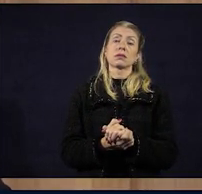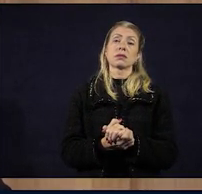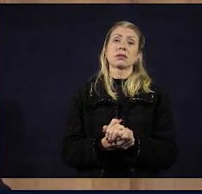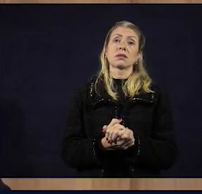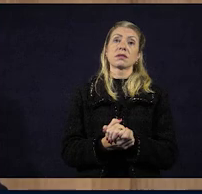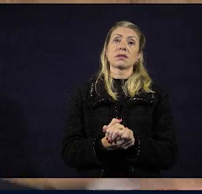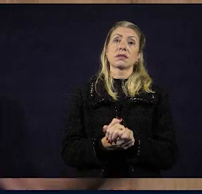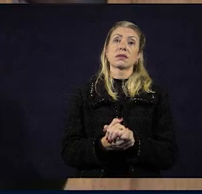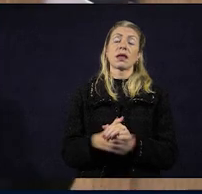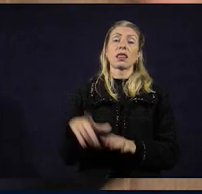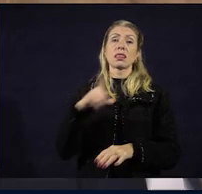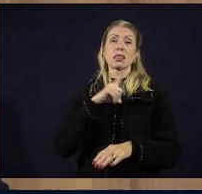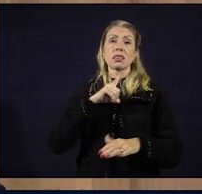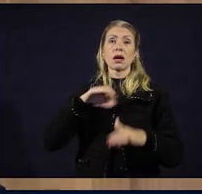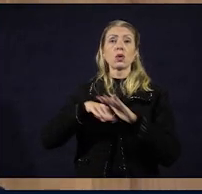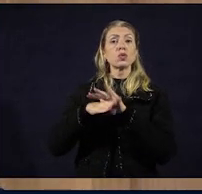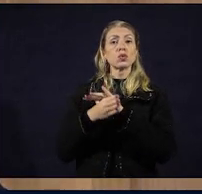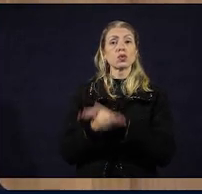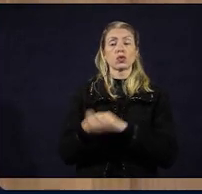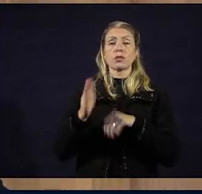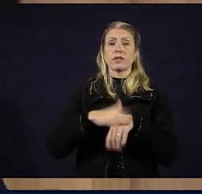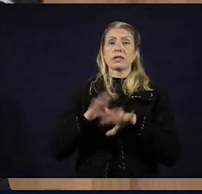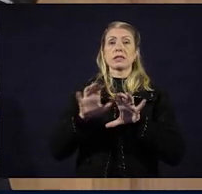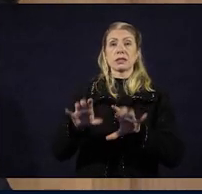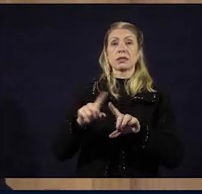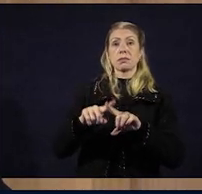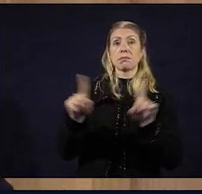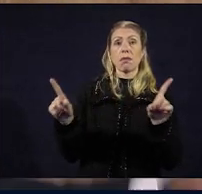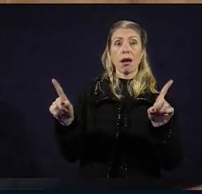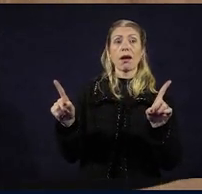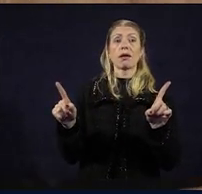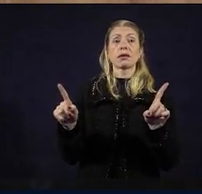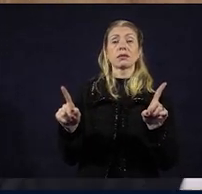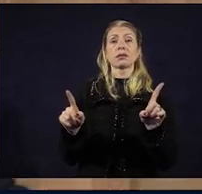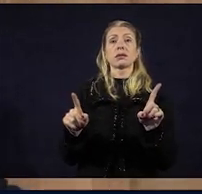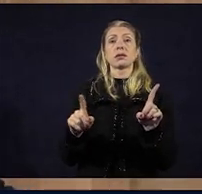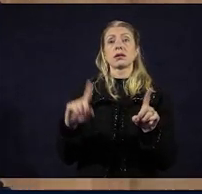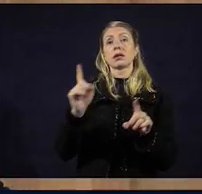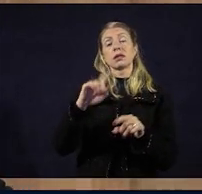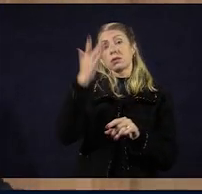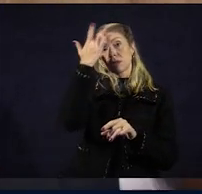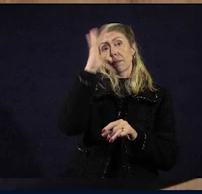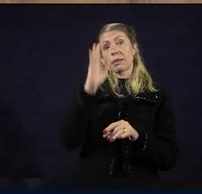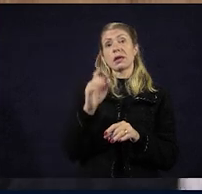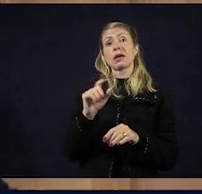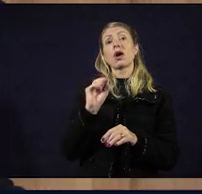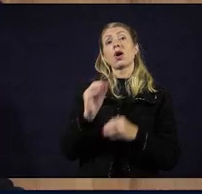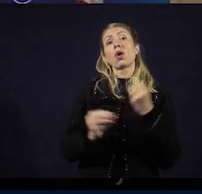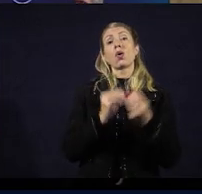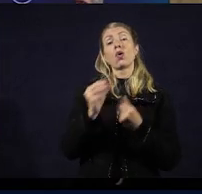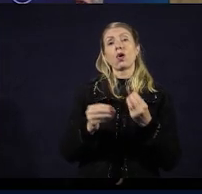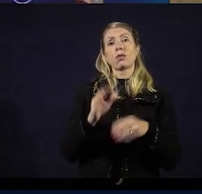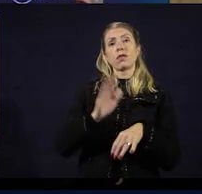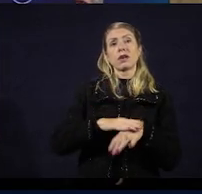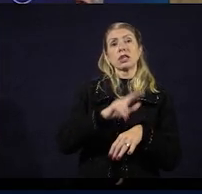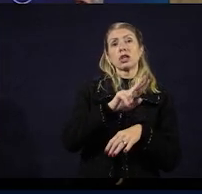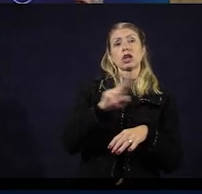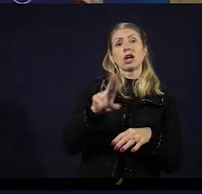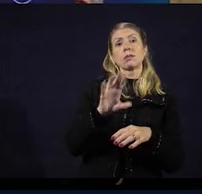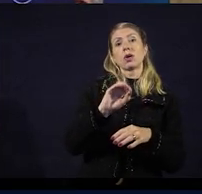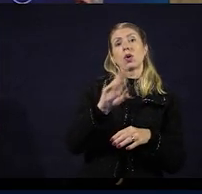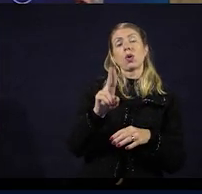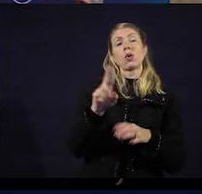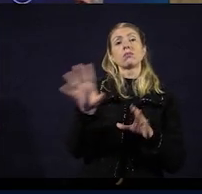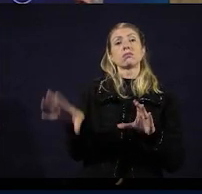com esse tipo de prática sem antes se quer saber que existia a prática né O que tinha o nome ou que ia ser